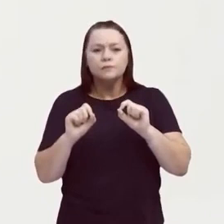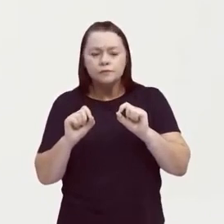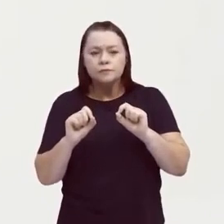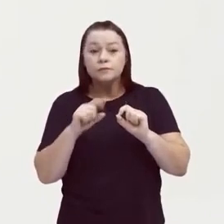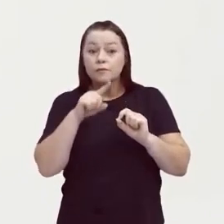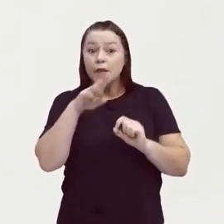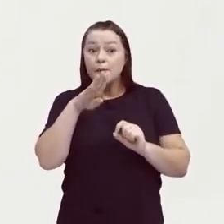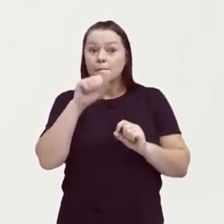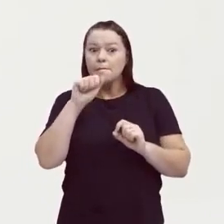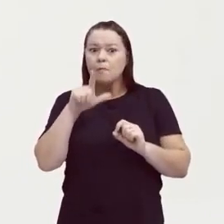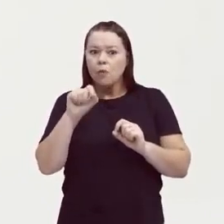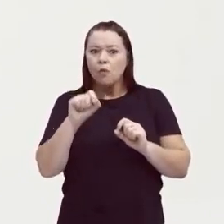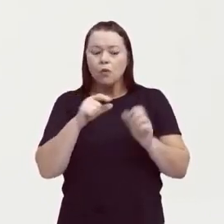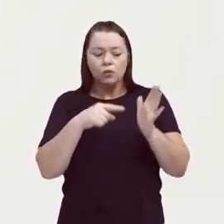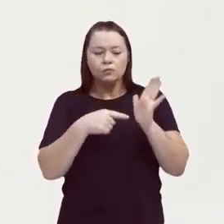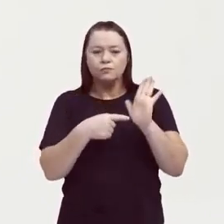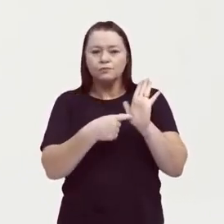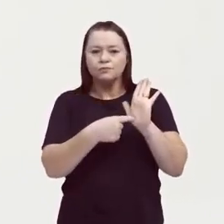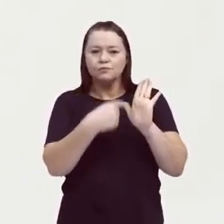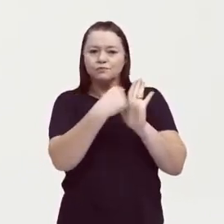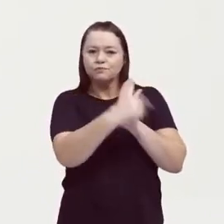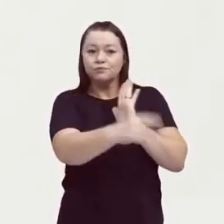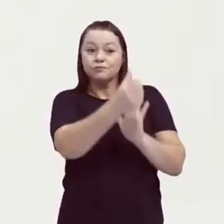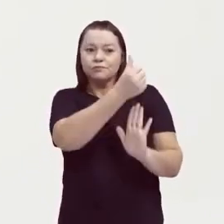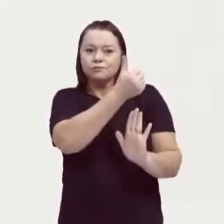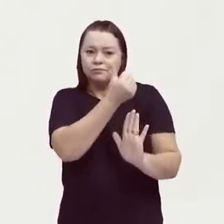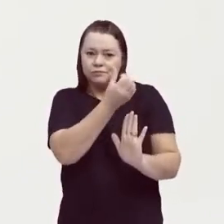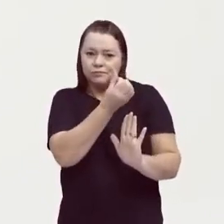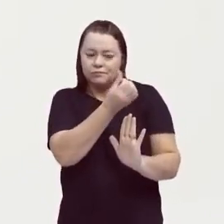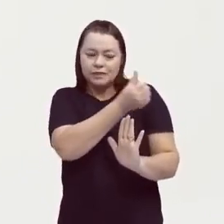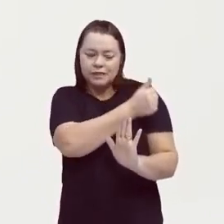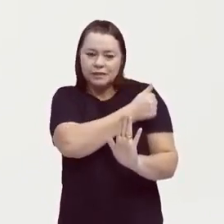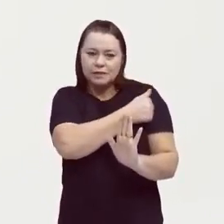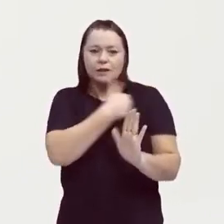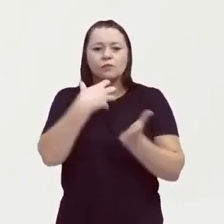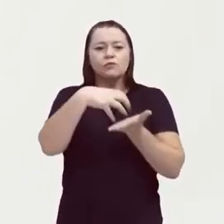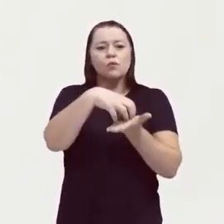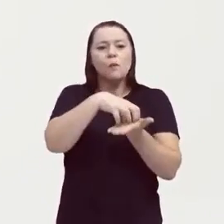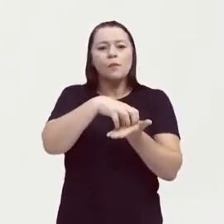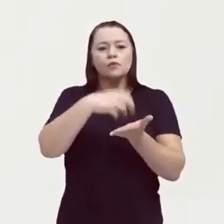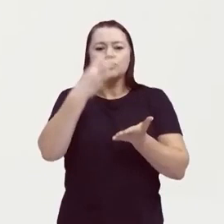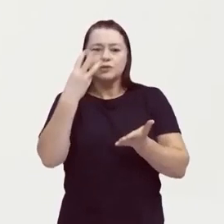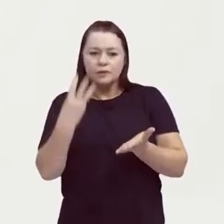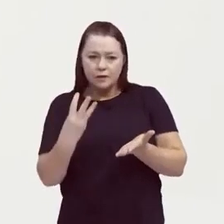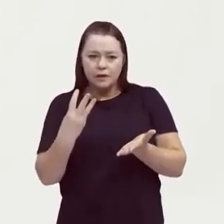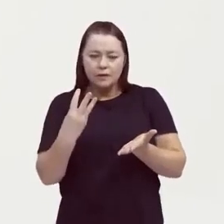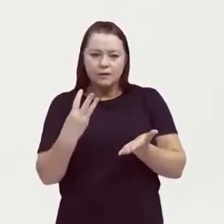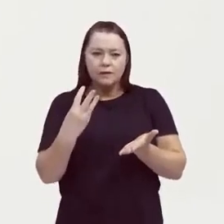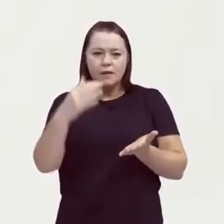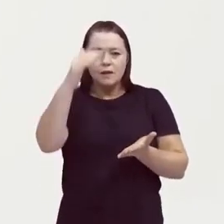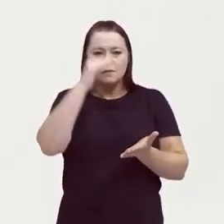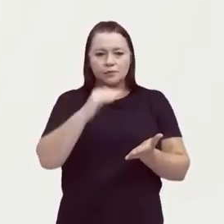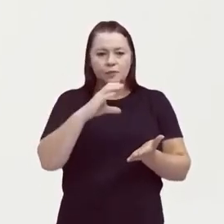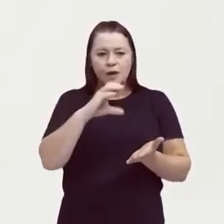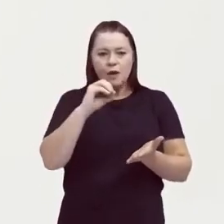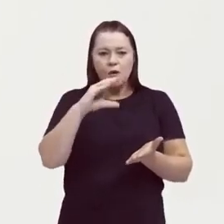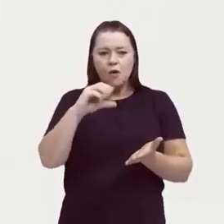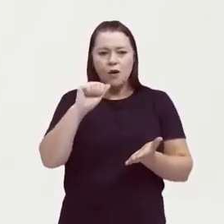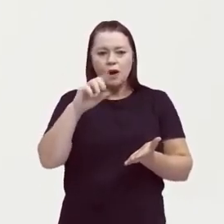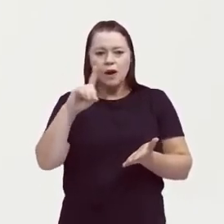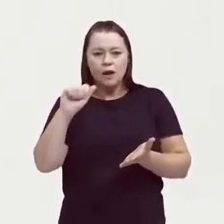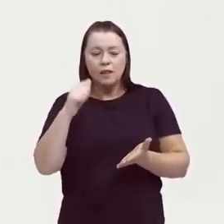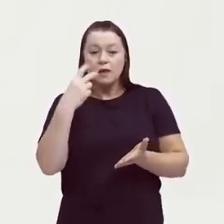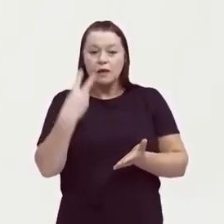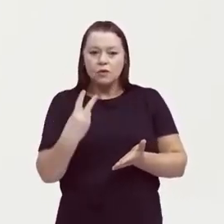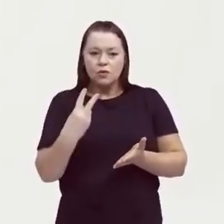bolo de chocolate nós temos? 6 alunos. O pudim, 3 alunos. A cocada, 2 alunos. E